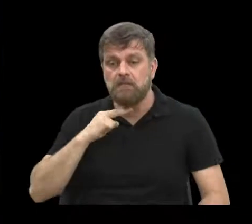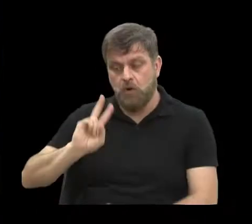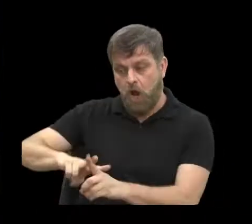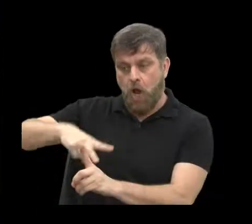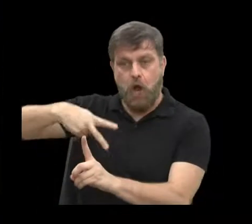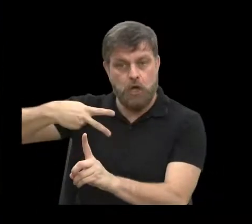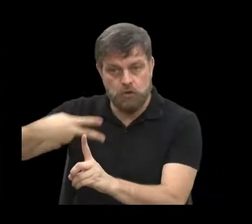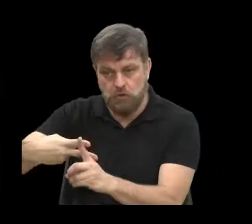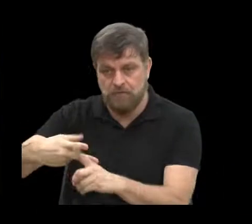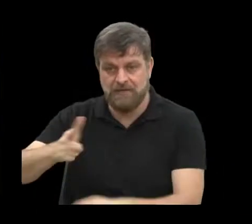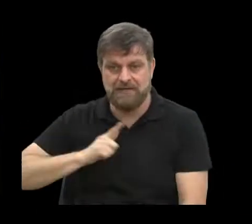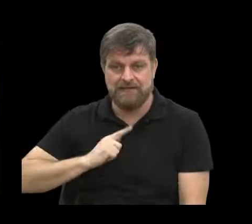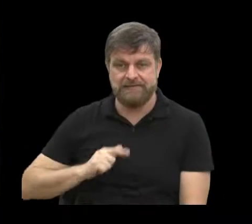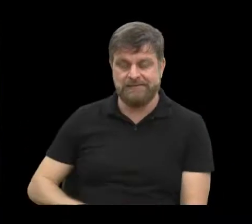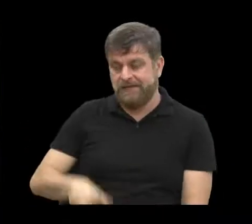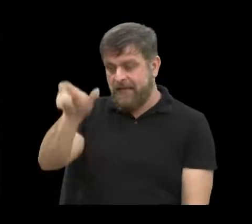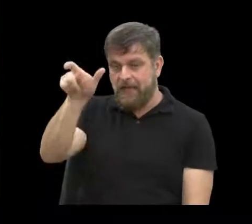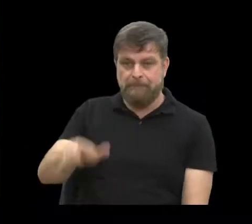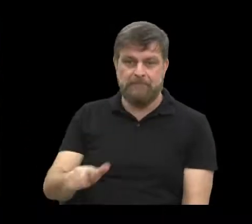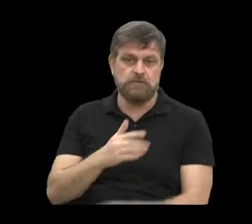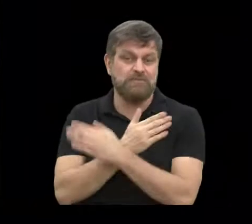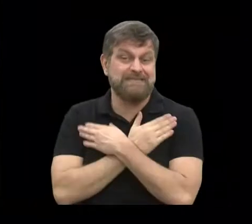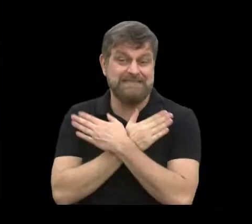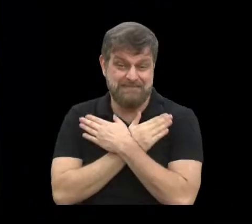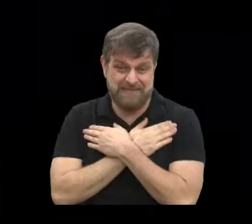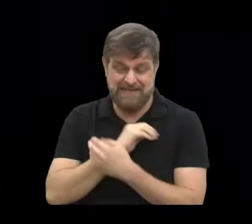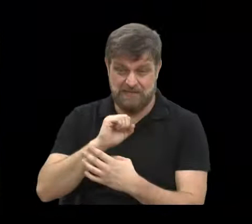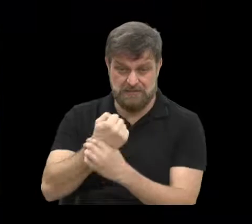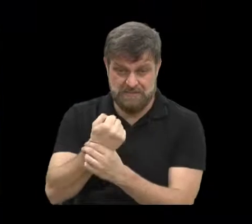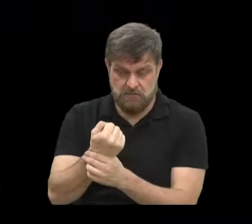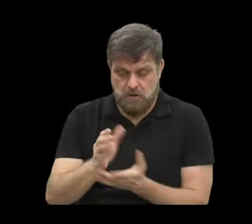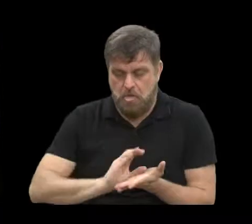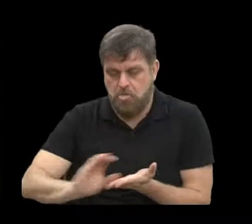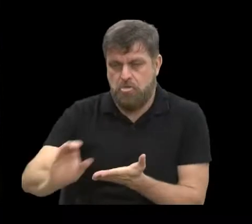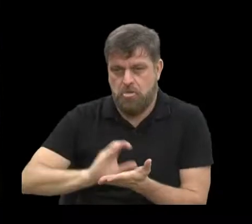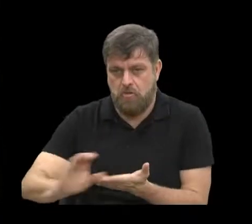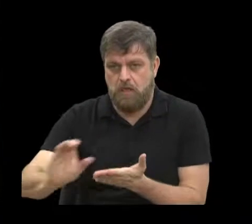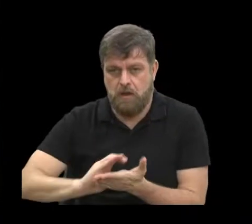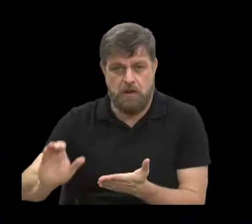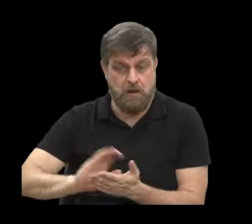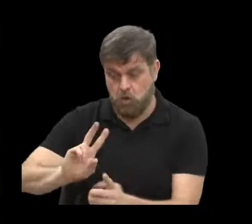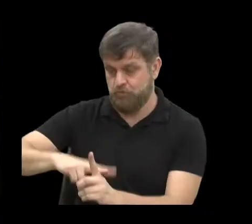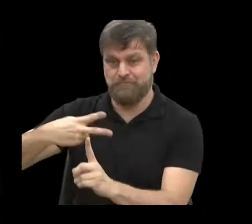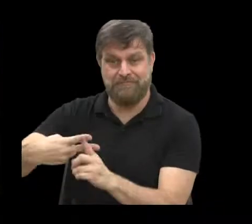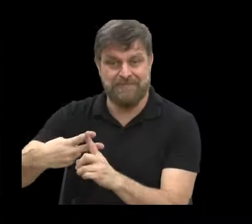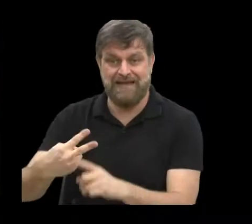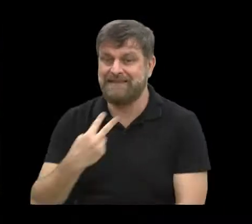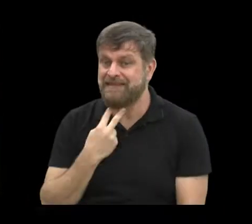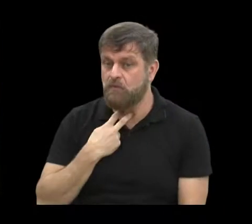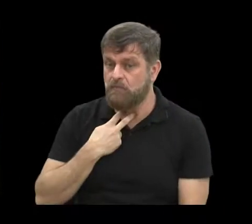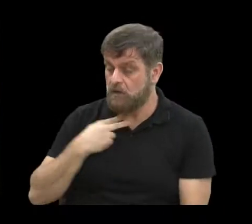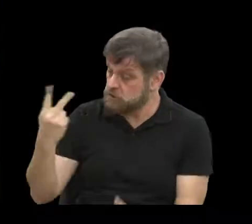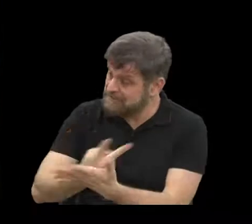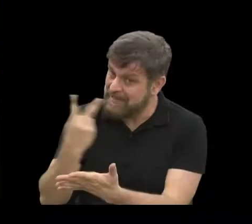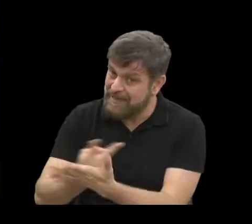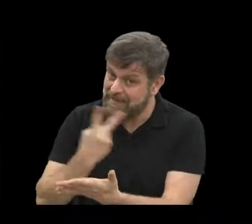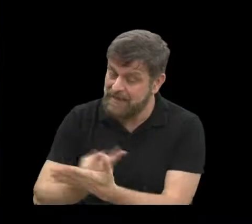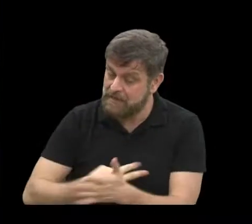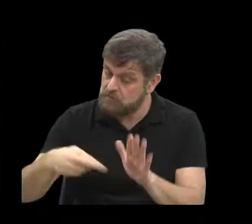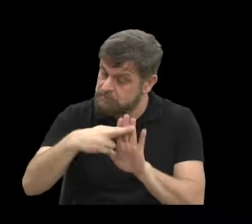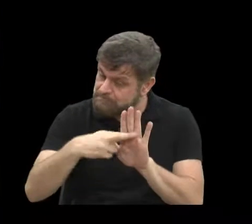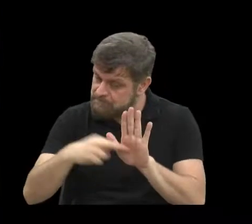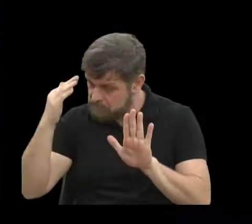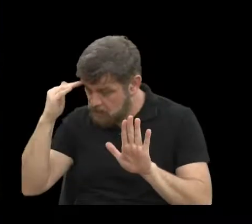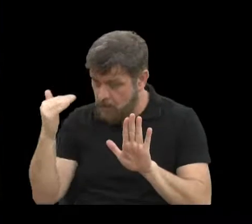com seguro-desemprego também, tá? Então, seria um recebimento irregular, tá?